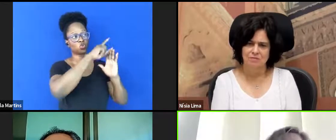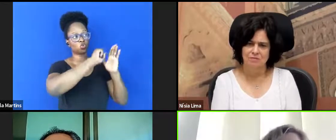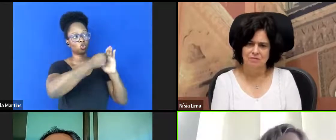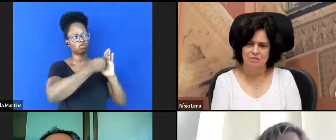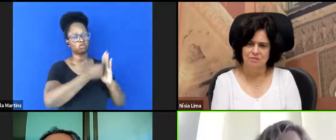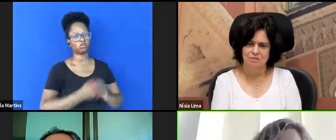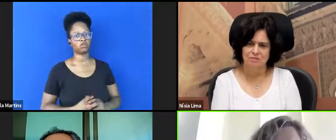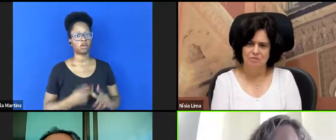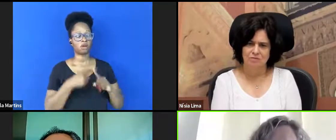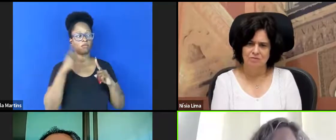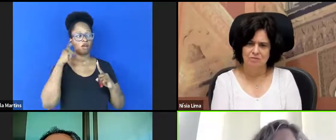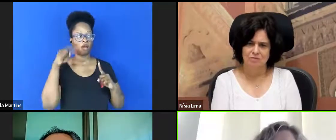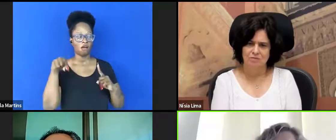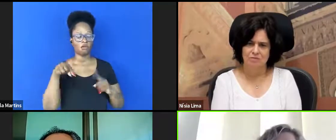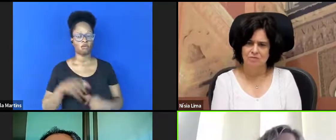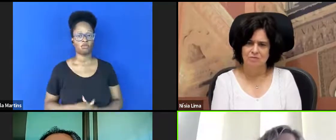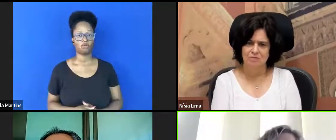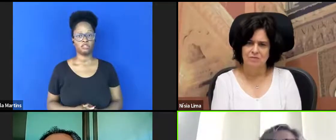Bom.